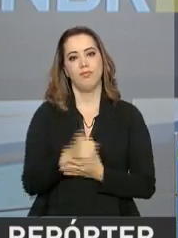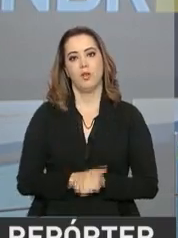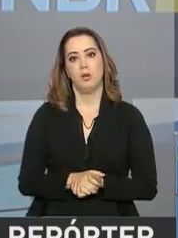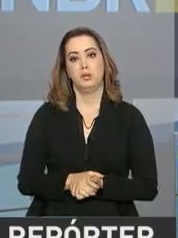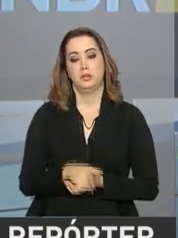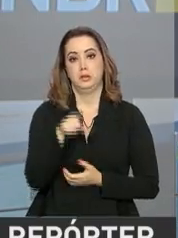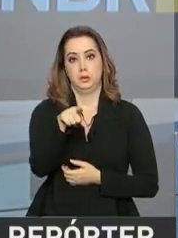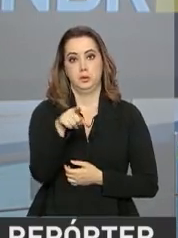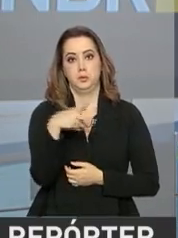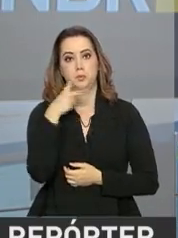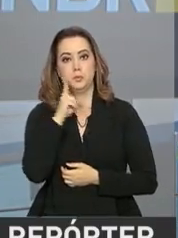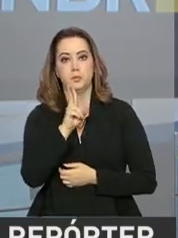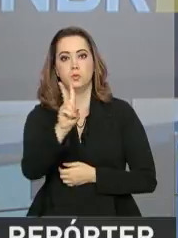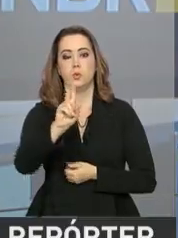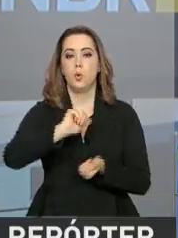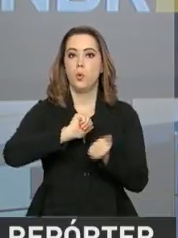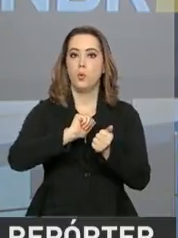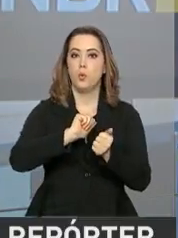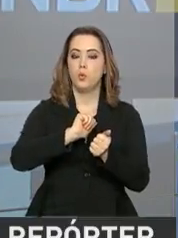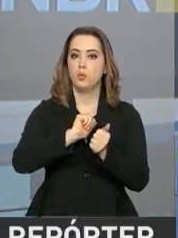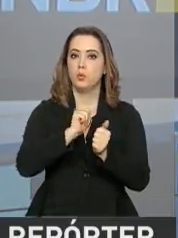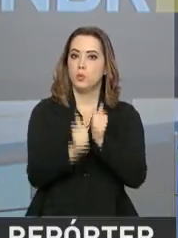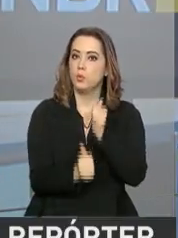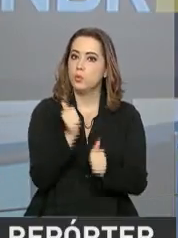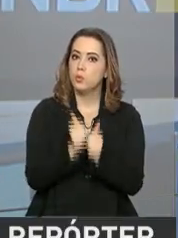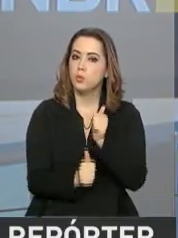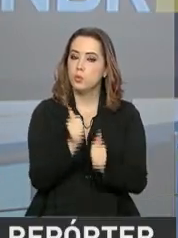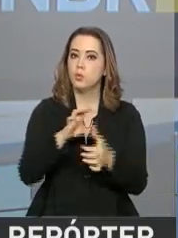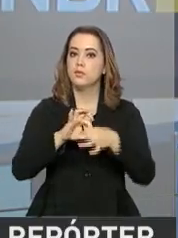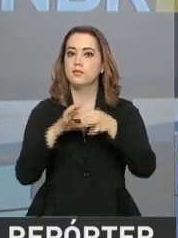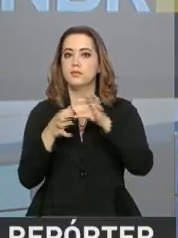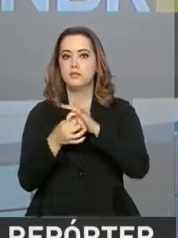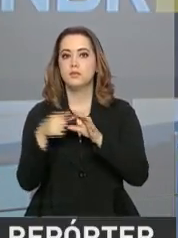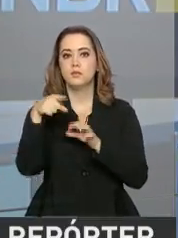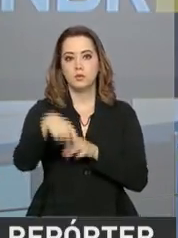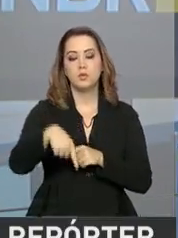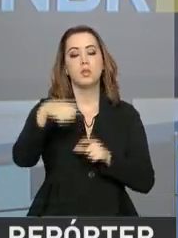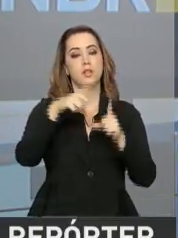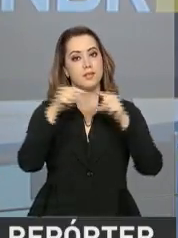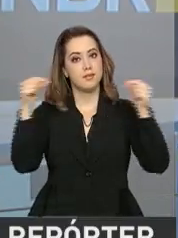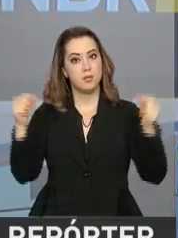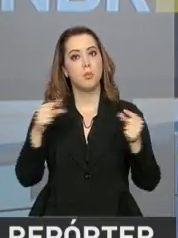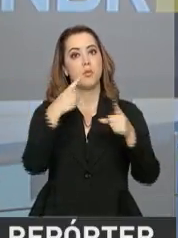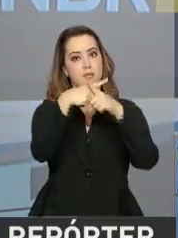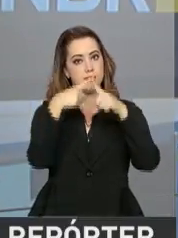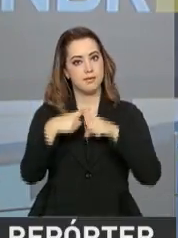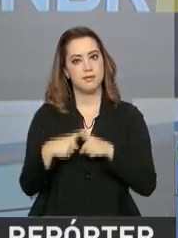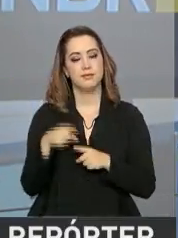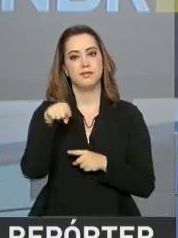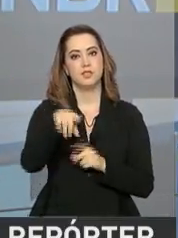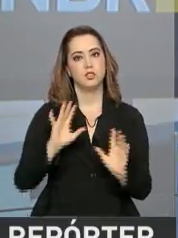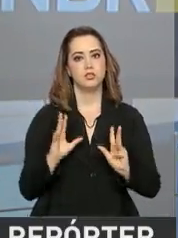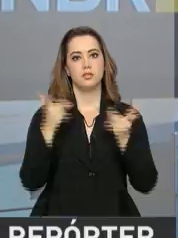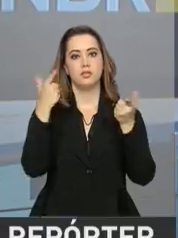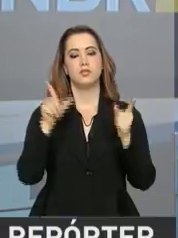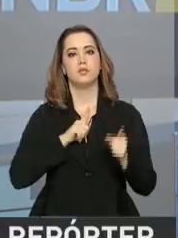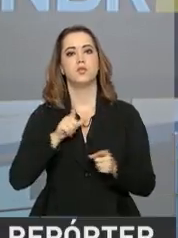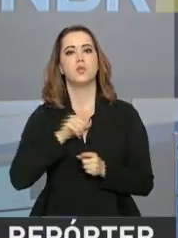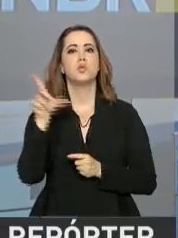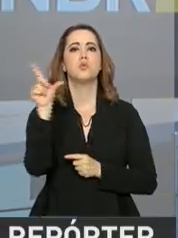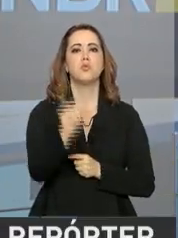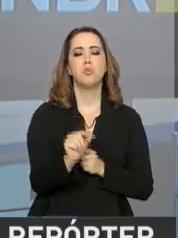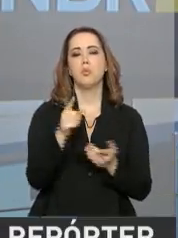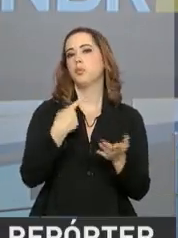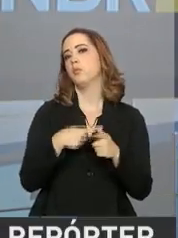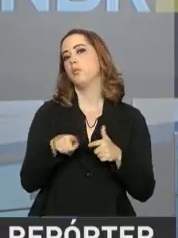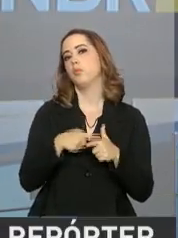olha algumas partidas do futebol Olímpico inclusive do Brasil foram disputadas na capital federal durante a festa em Brasília foram registradas poucas